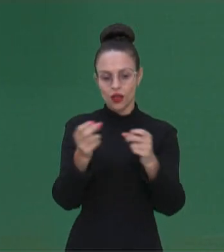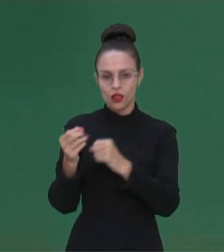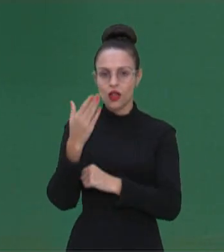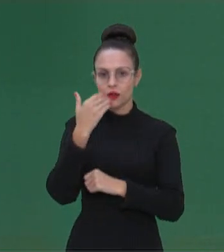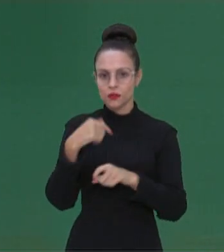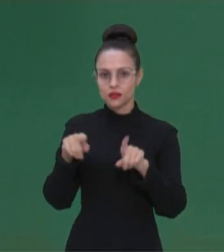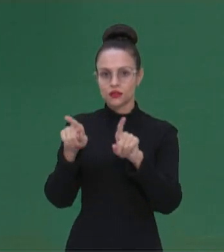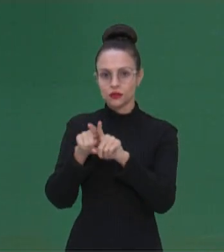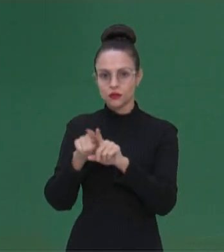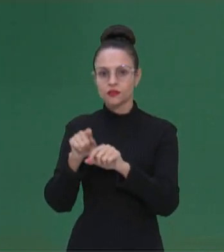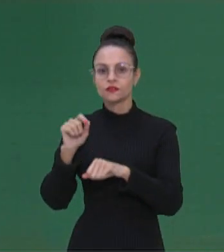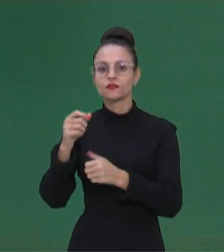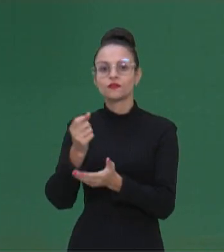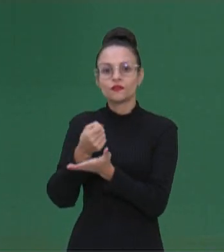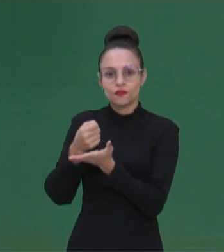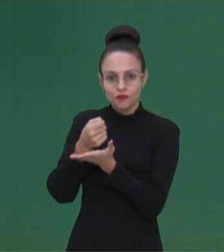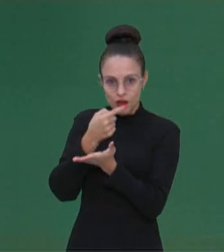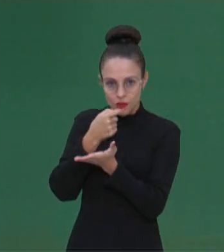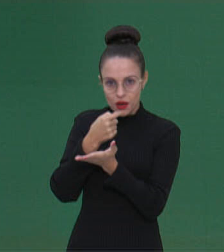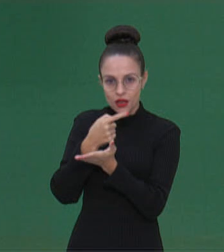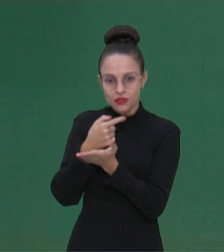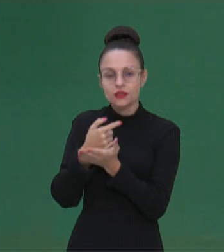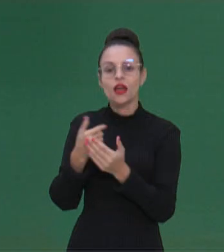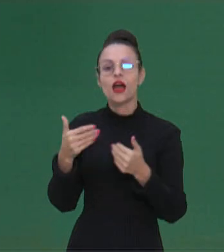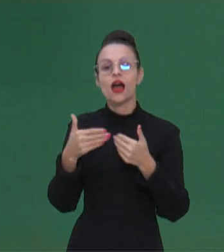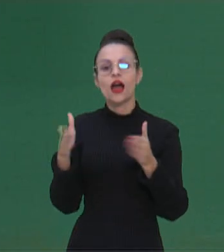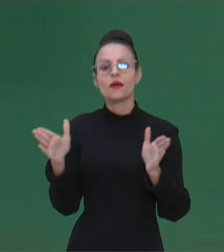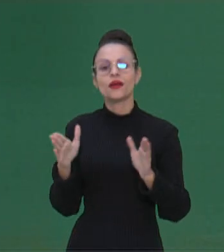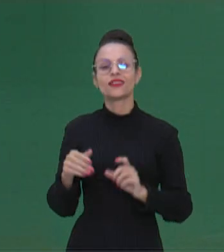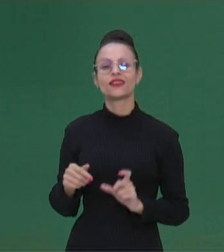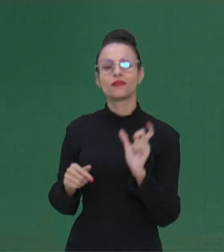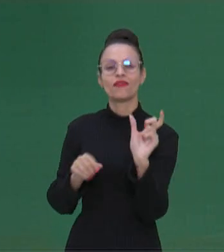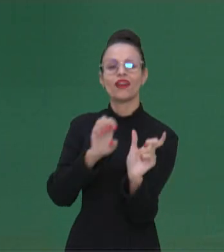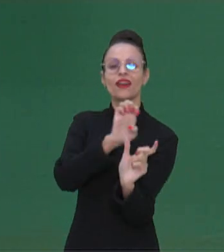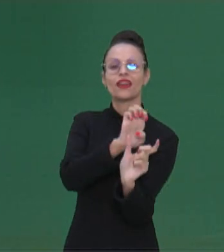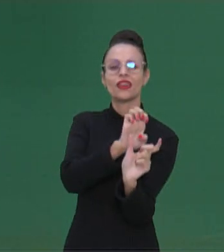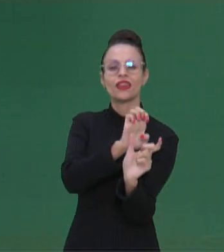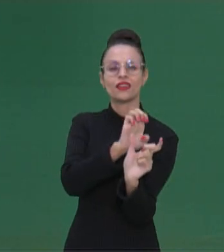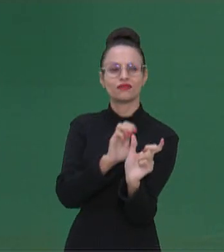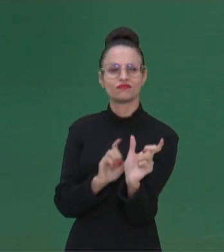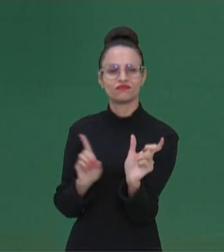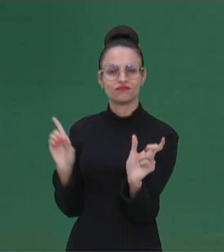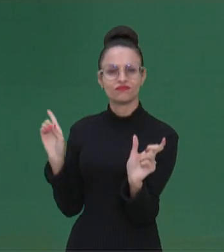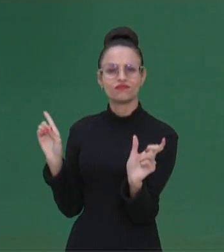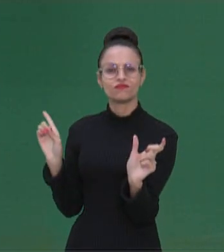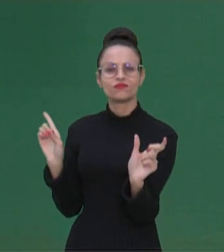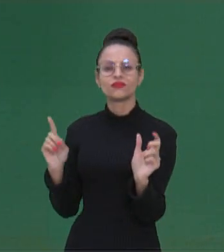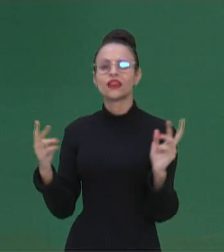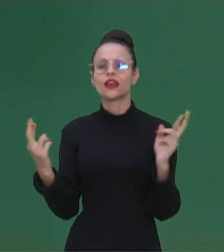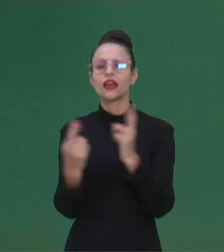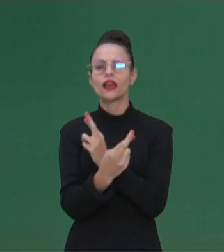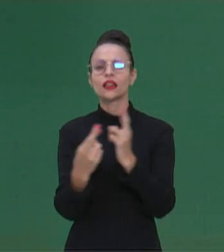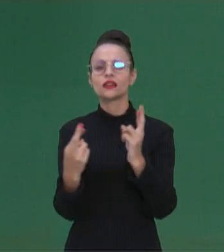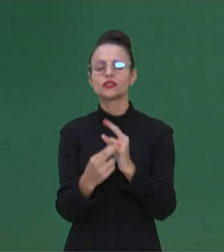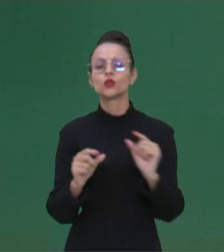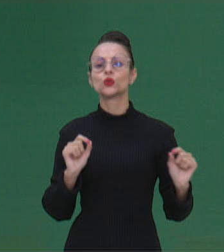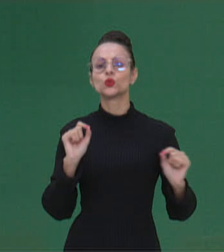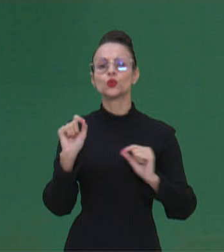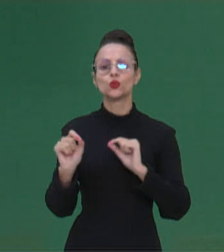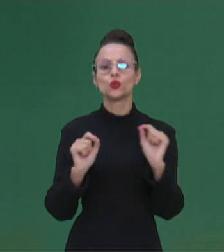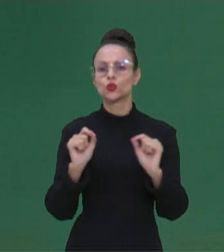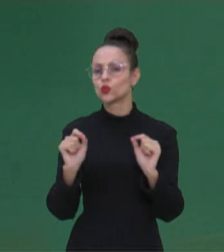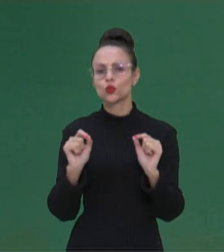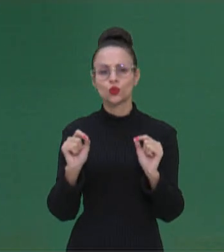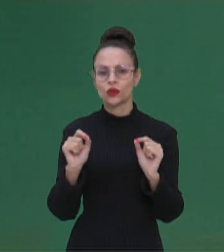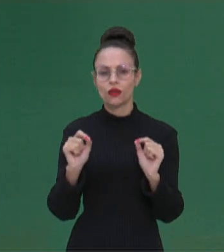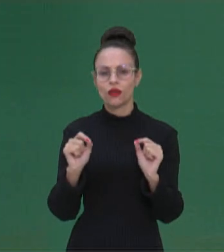e farmácias funcionaram, o que esse e aí, ele estabelece uma relação do quê? E